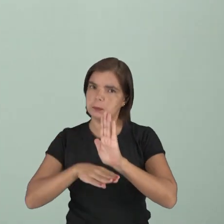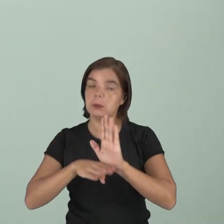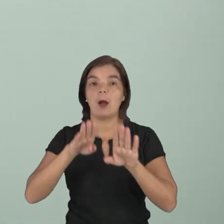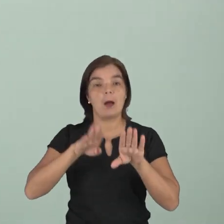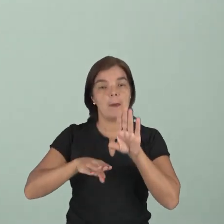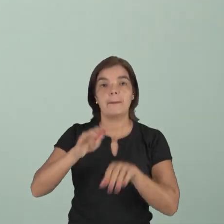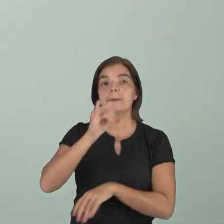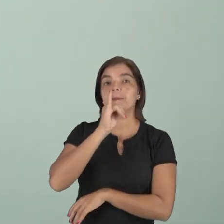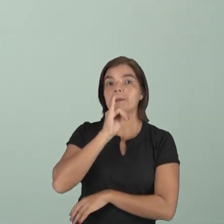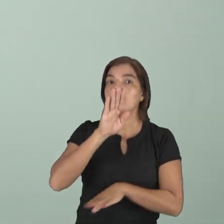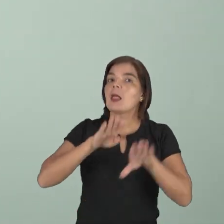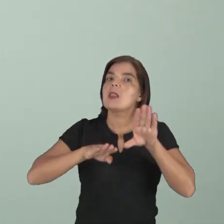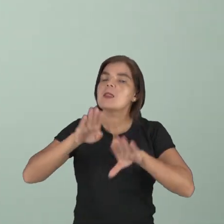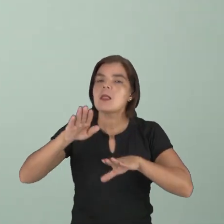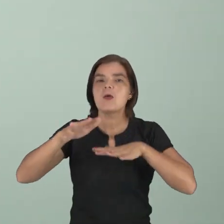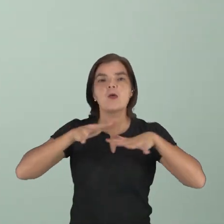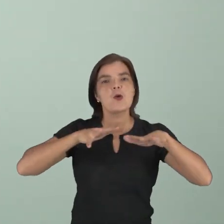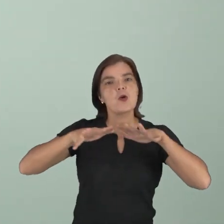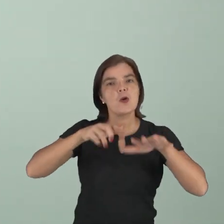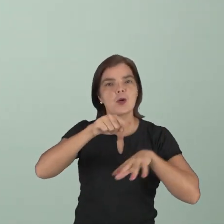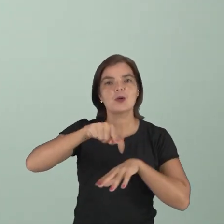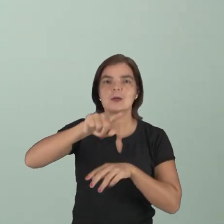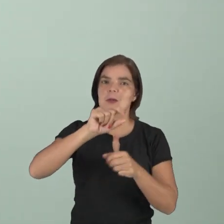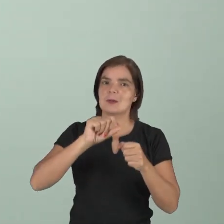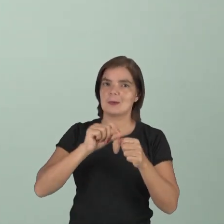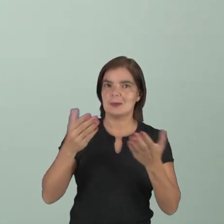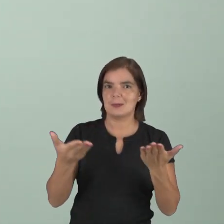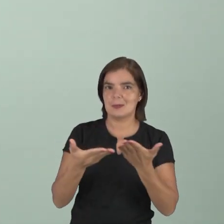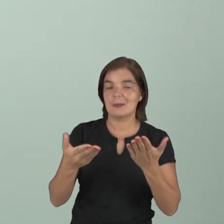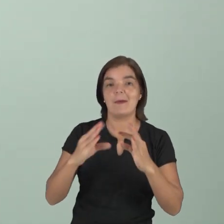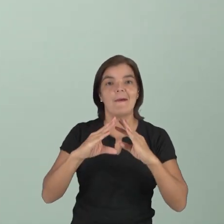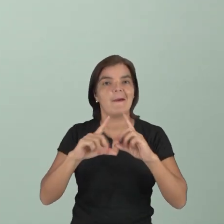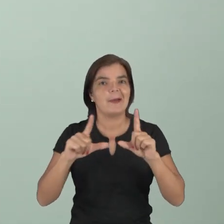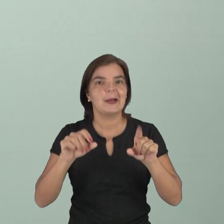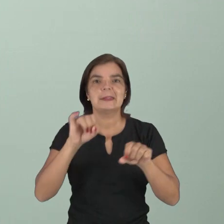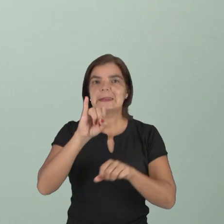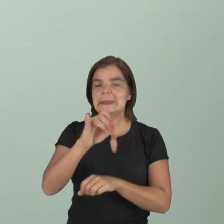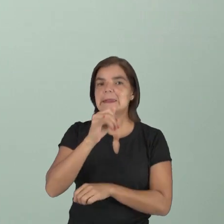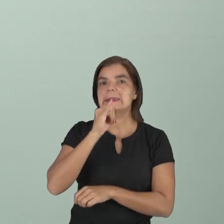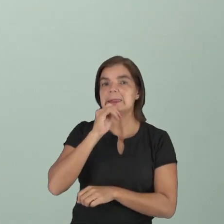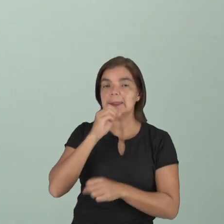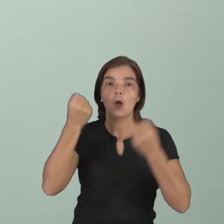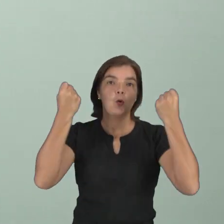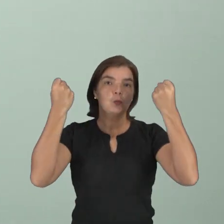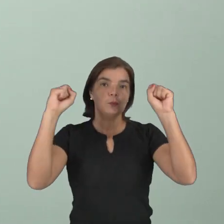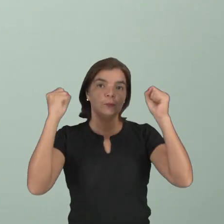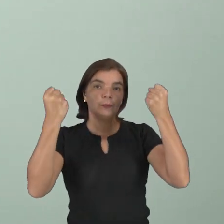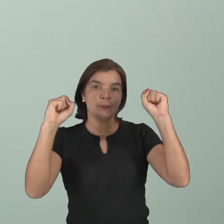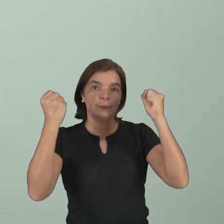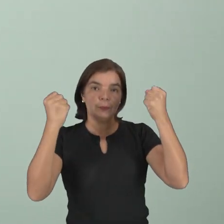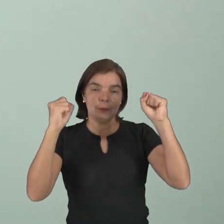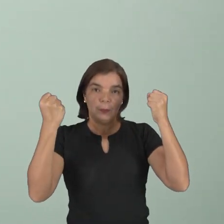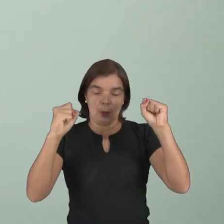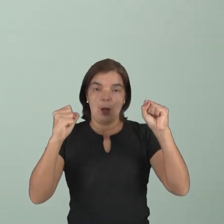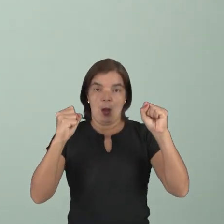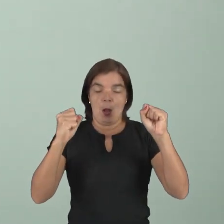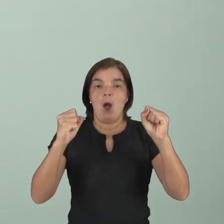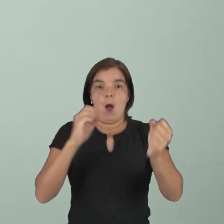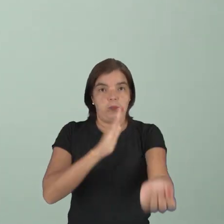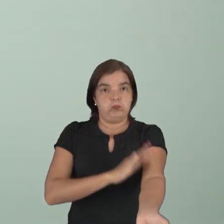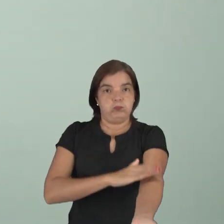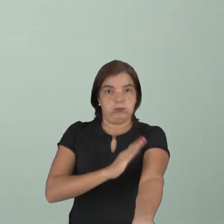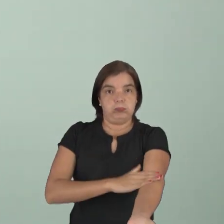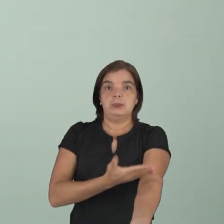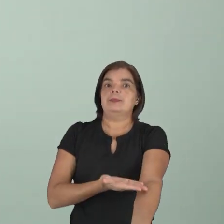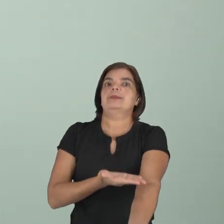vezes, por exemplo, dependendo do movimento que você esteja fazendo. É claro que se tu está fazendo um exercício físico, a pressão